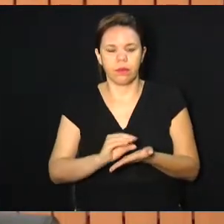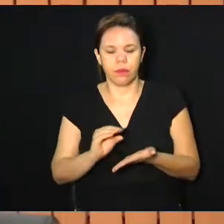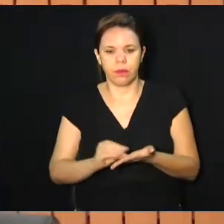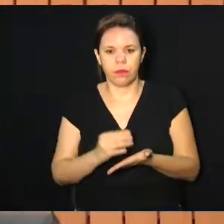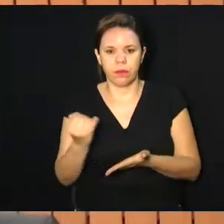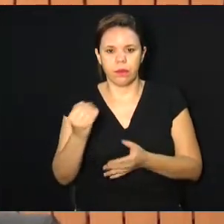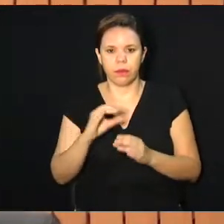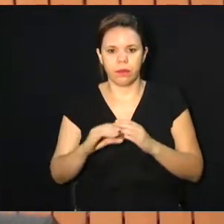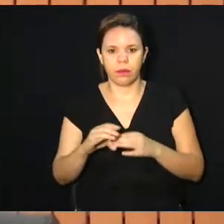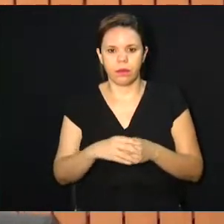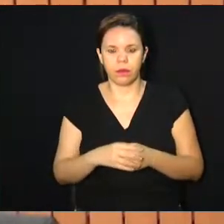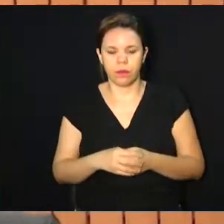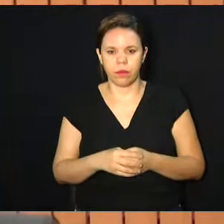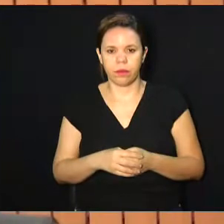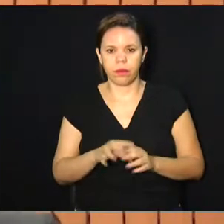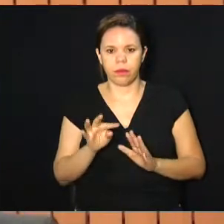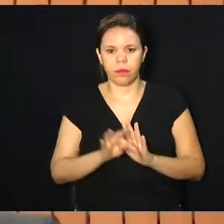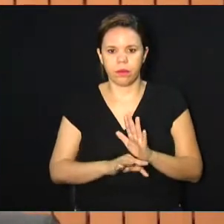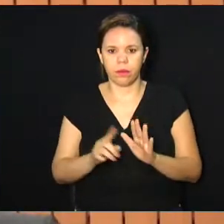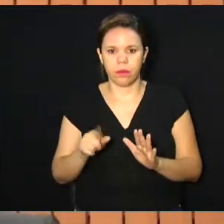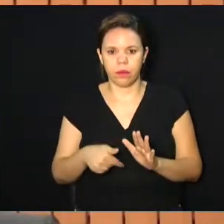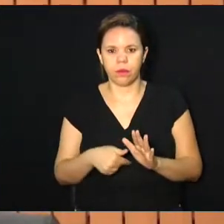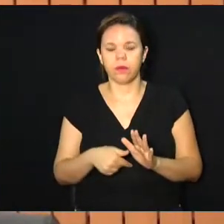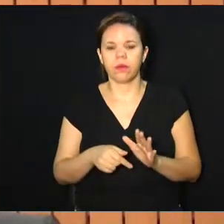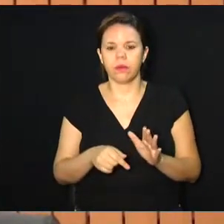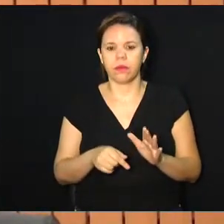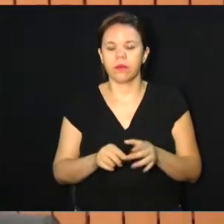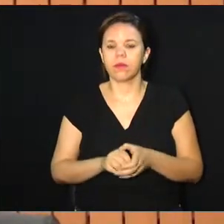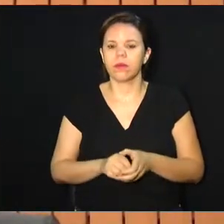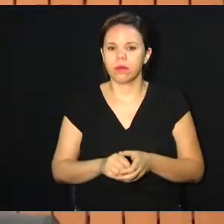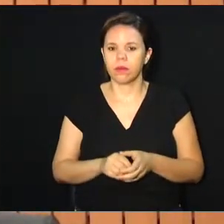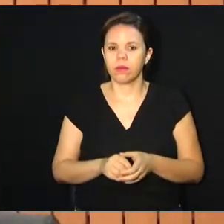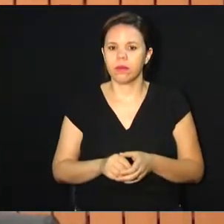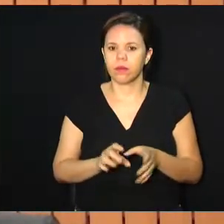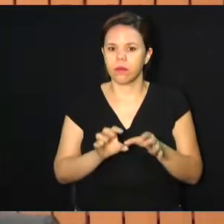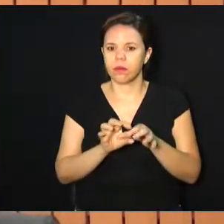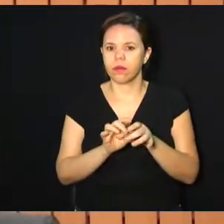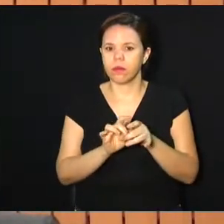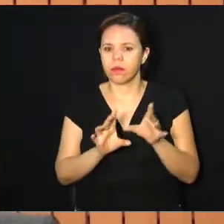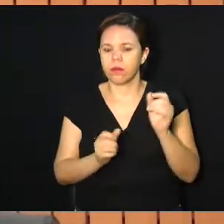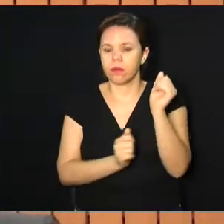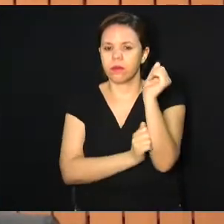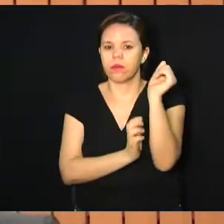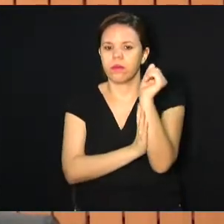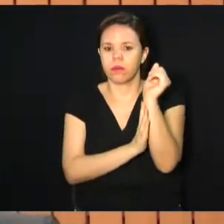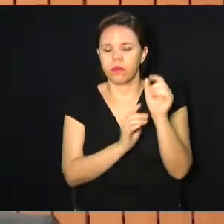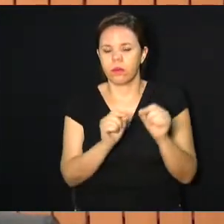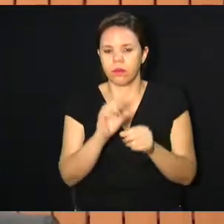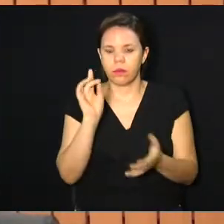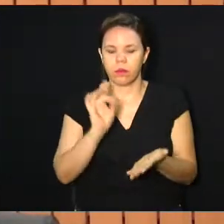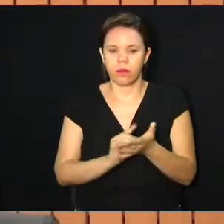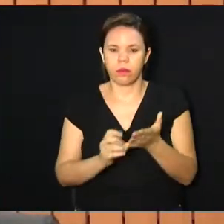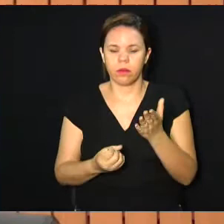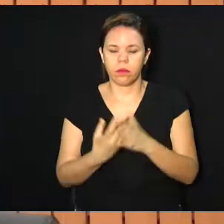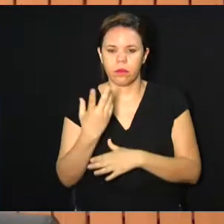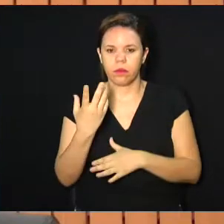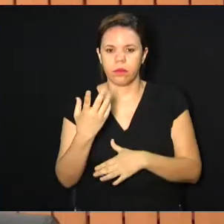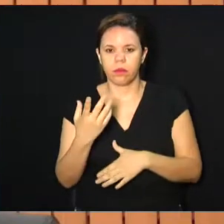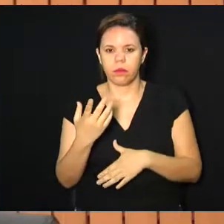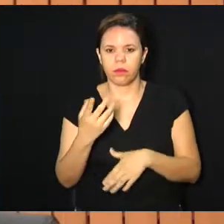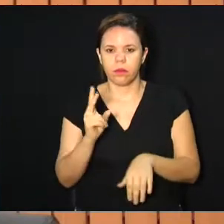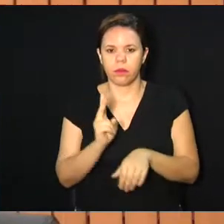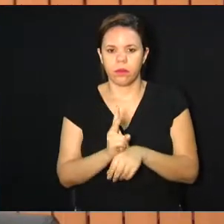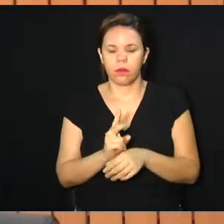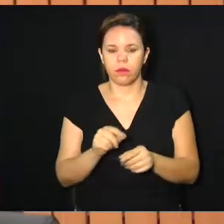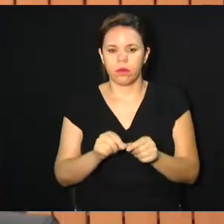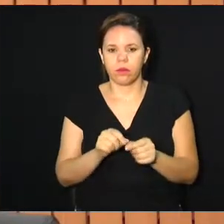essa comunicação, porque o tema é bastante burocrático, e essa burocracia só serve, a consolidação dela, na manutenção, para expulsar